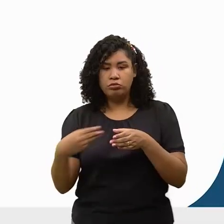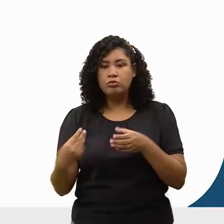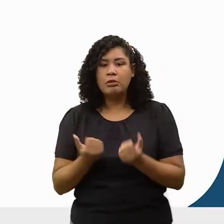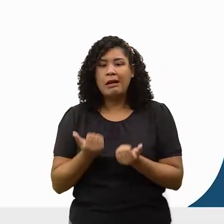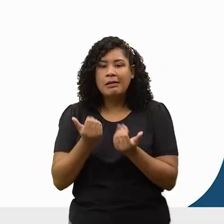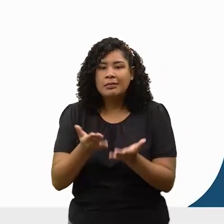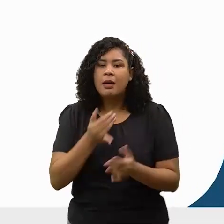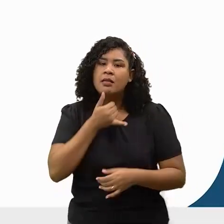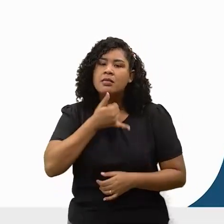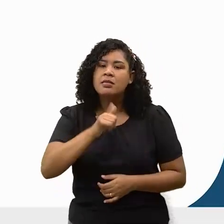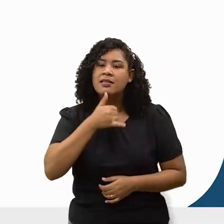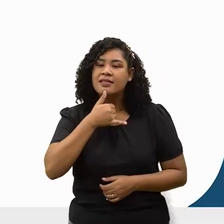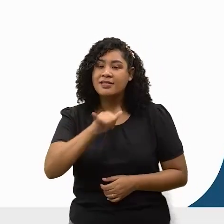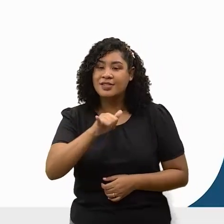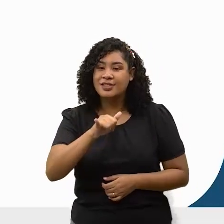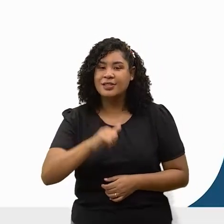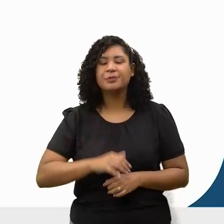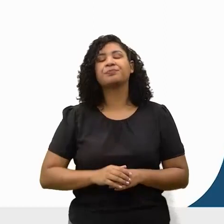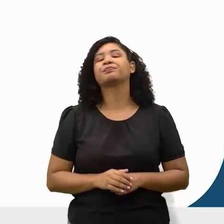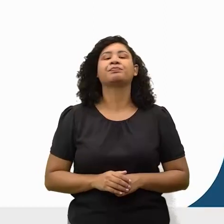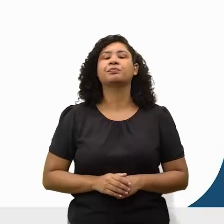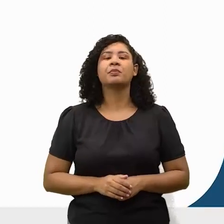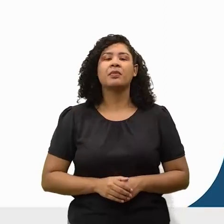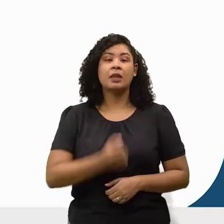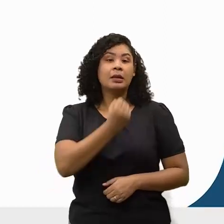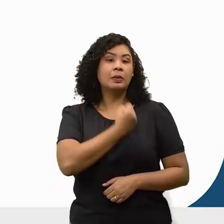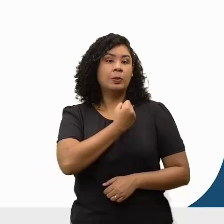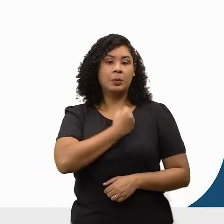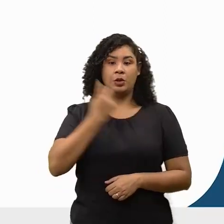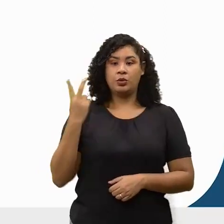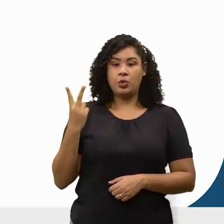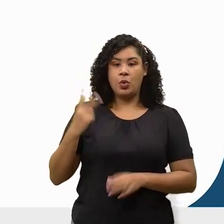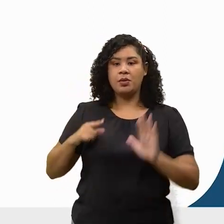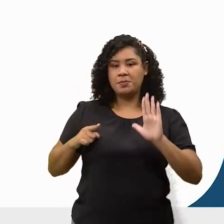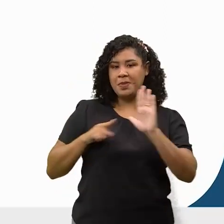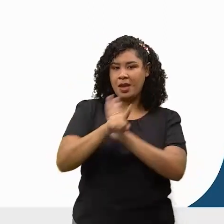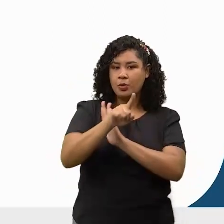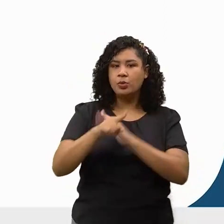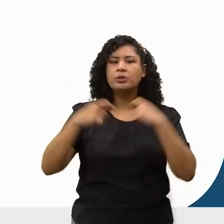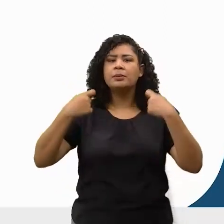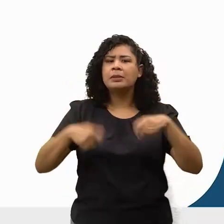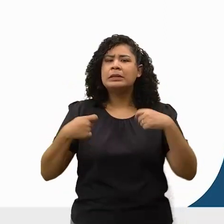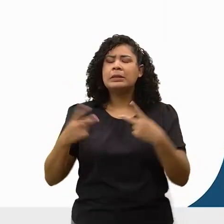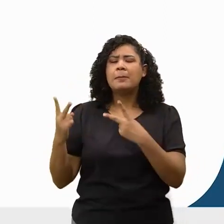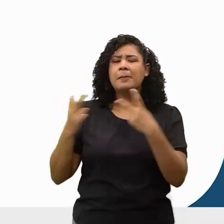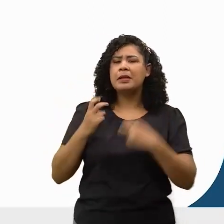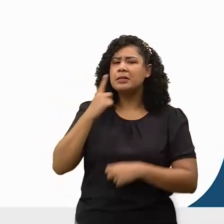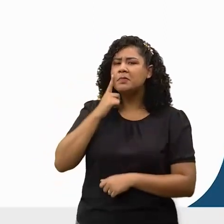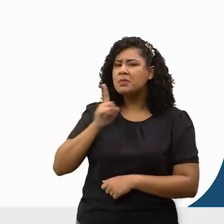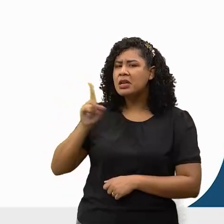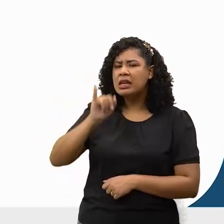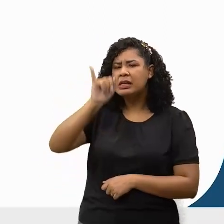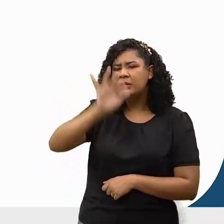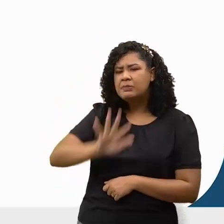energia. Na próxima questão, pessoal, a gente precisa